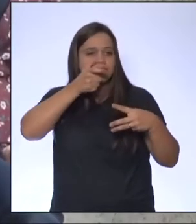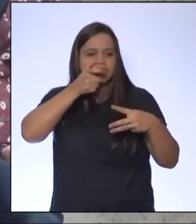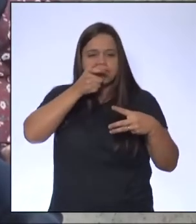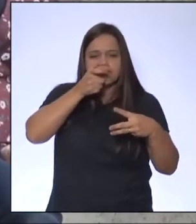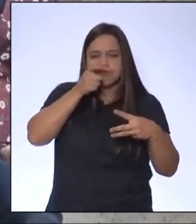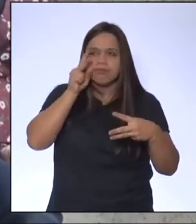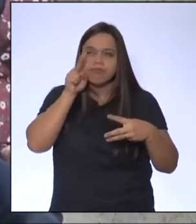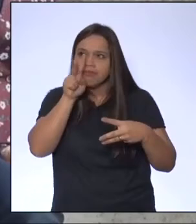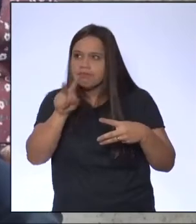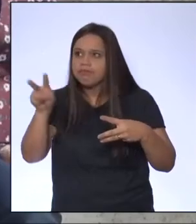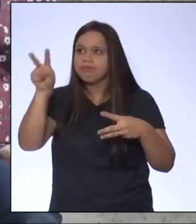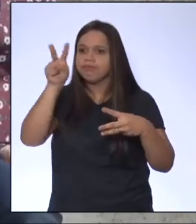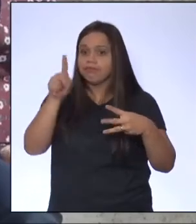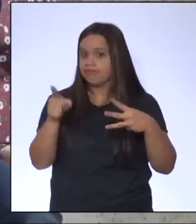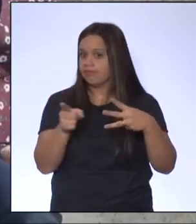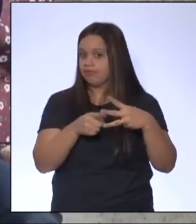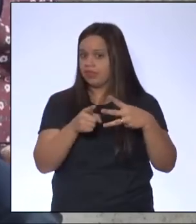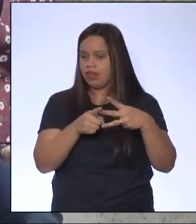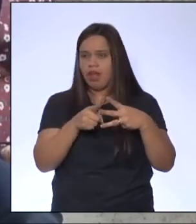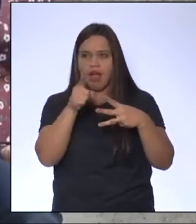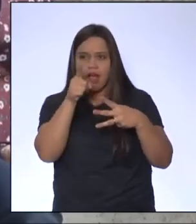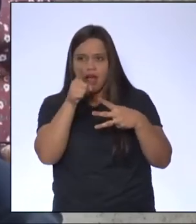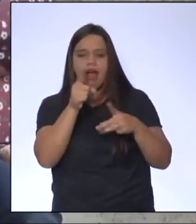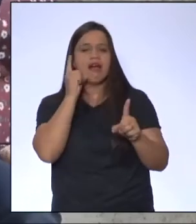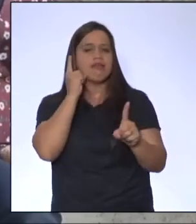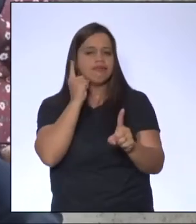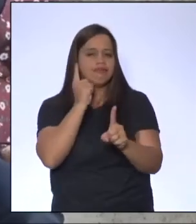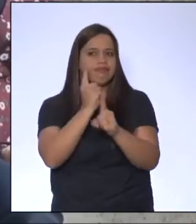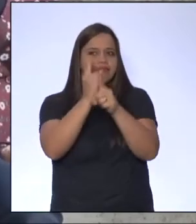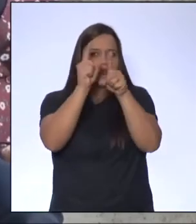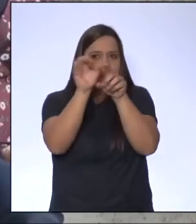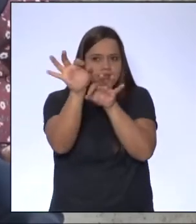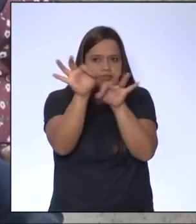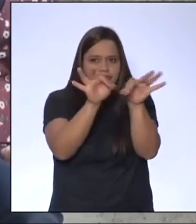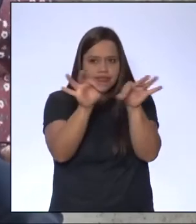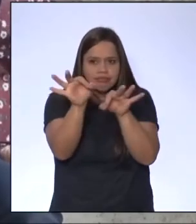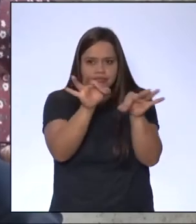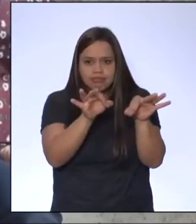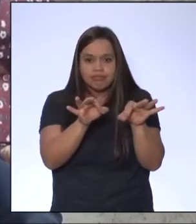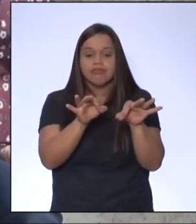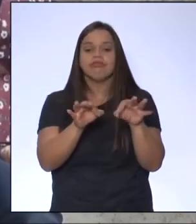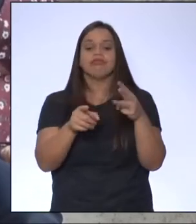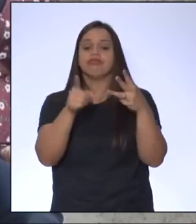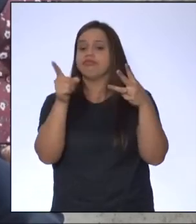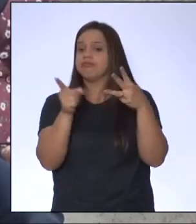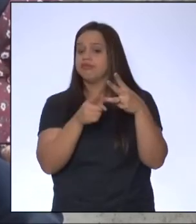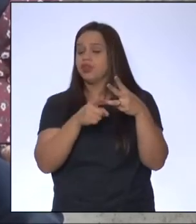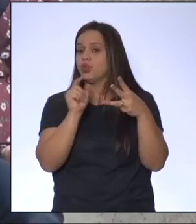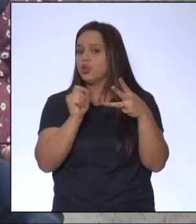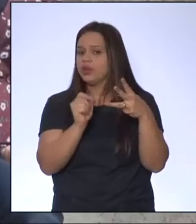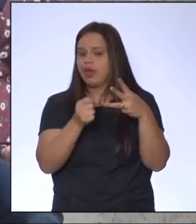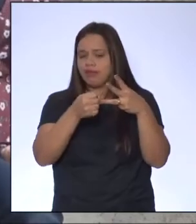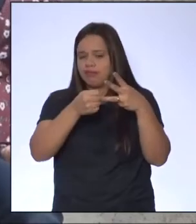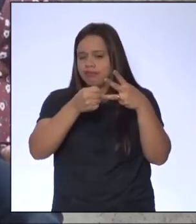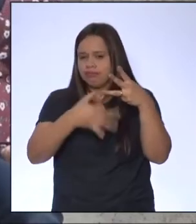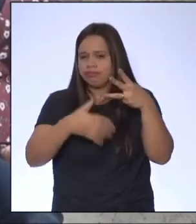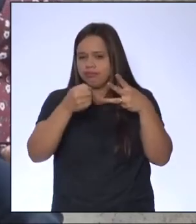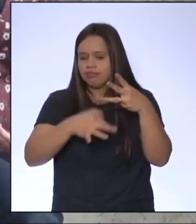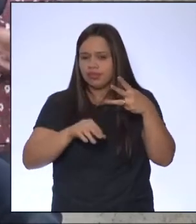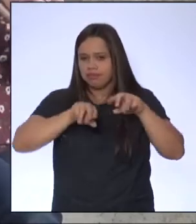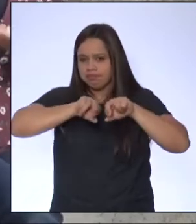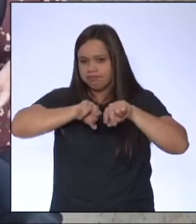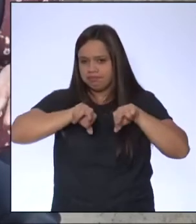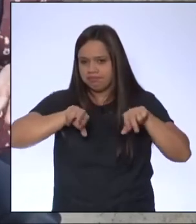paisagem. Segundo, identificar os planos da paisagem. E terceiro, descrever os seus